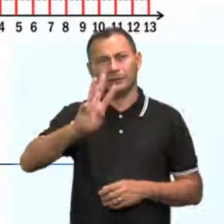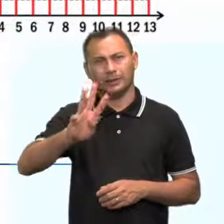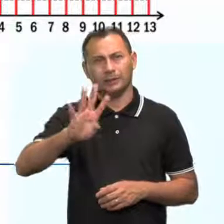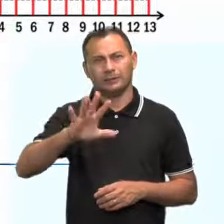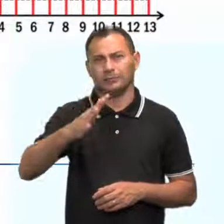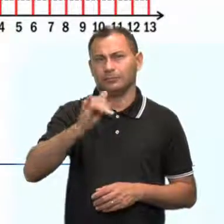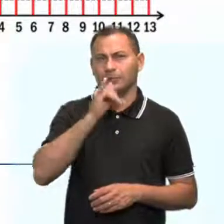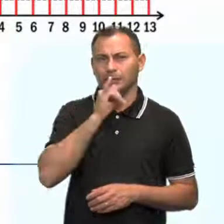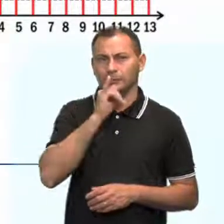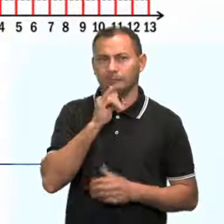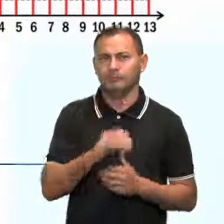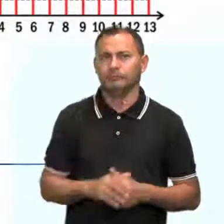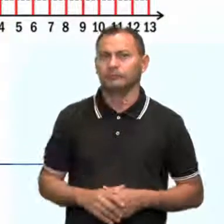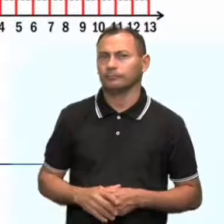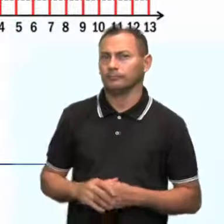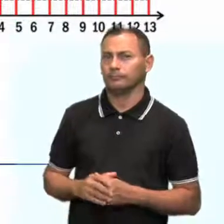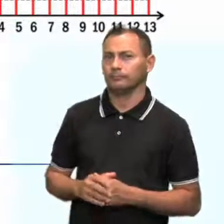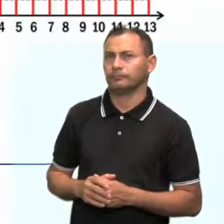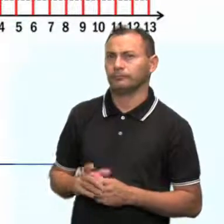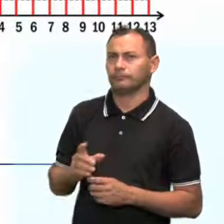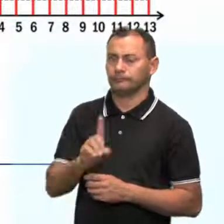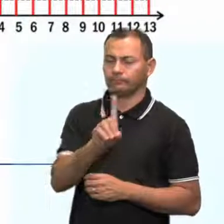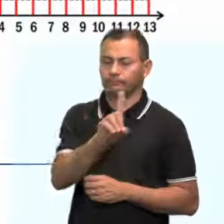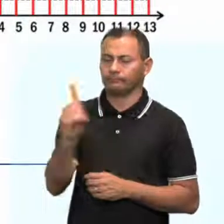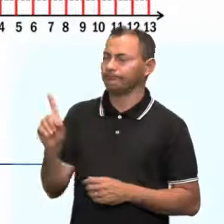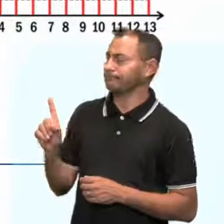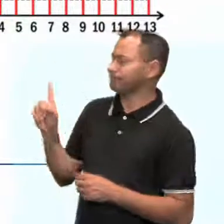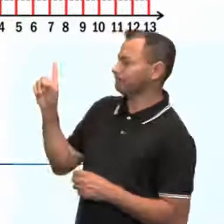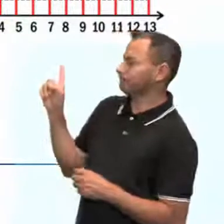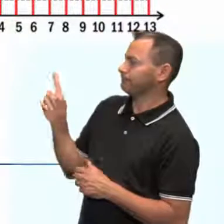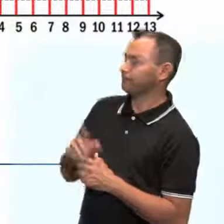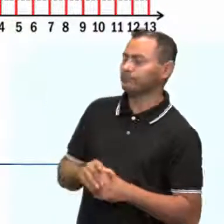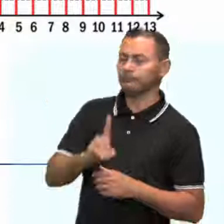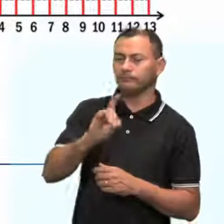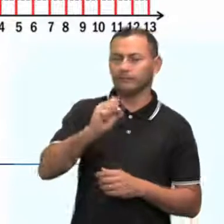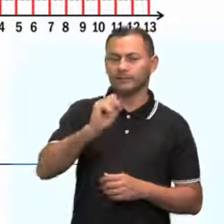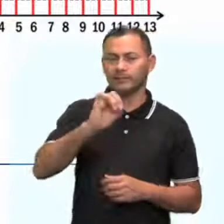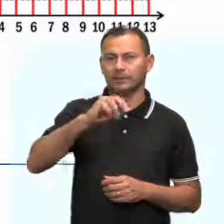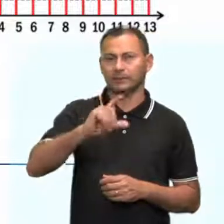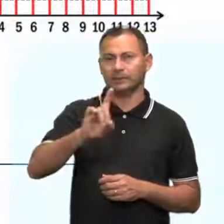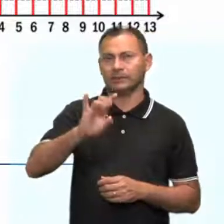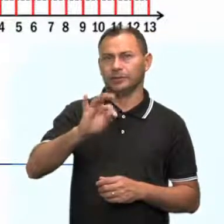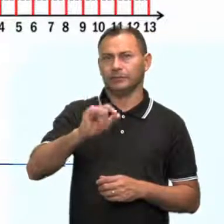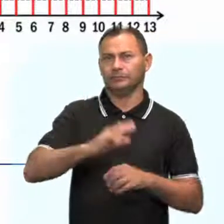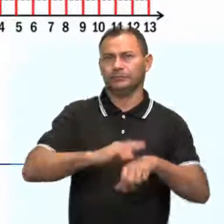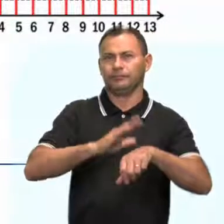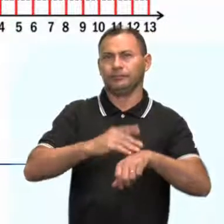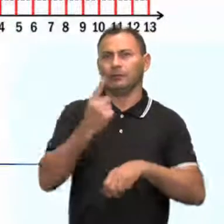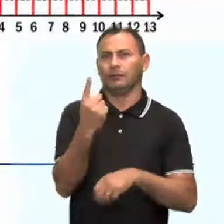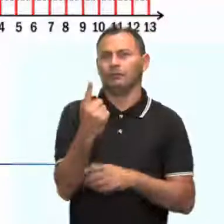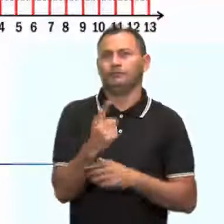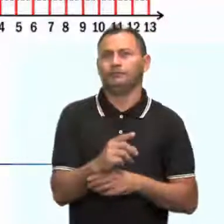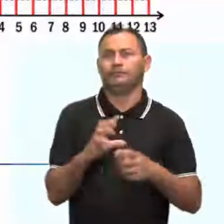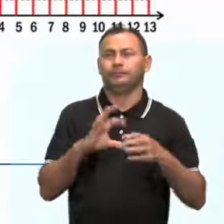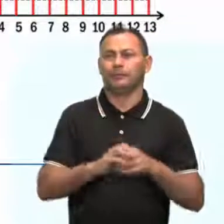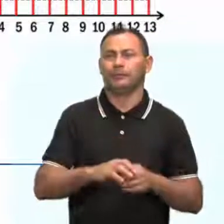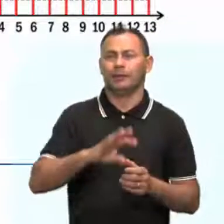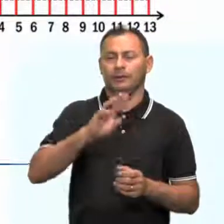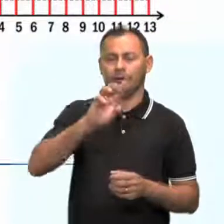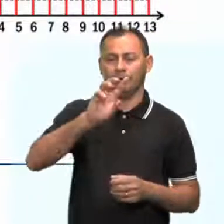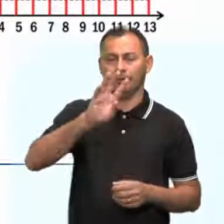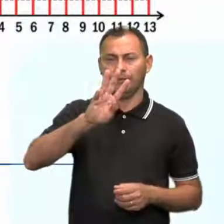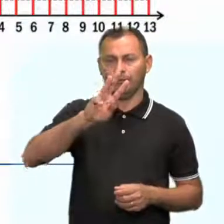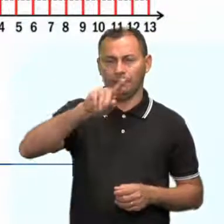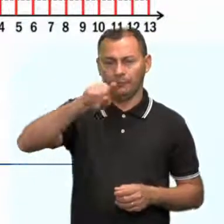4,3, por exemplo. Aqui na direita é o sinal digitalizado. Então, no instante de tempo número 1, estava em